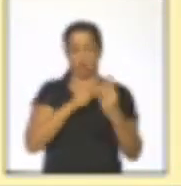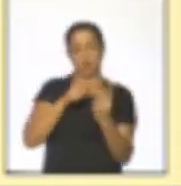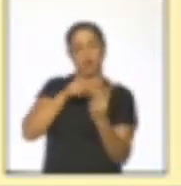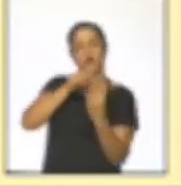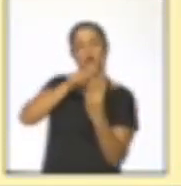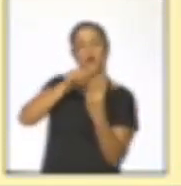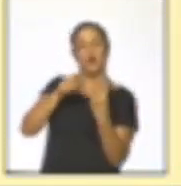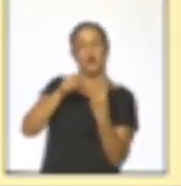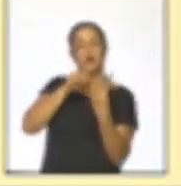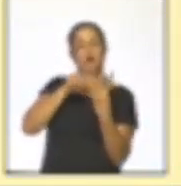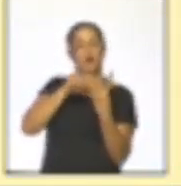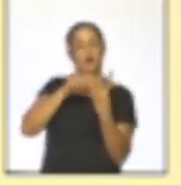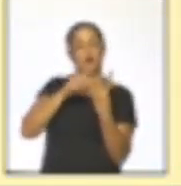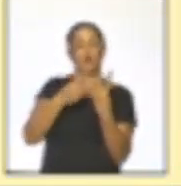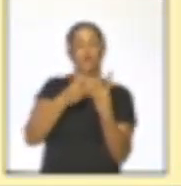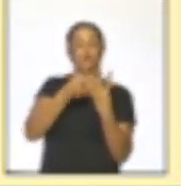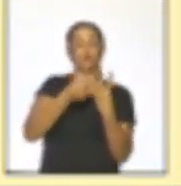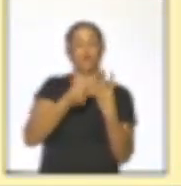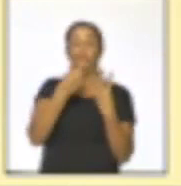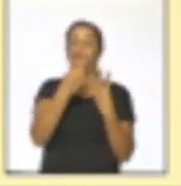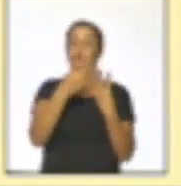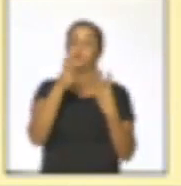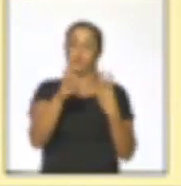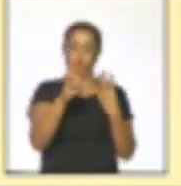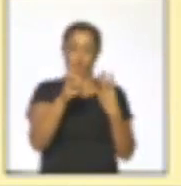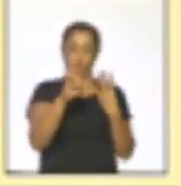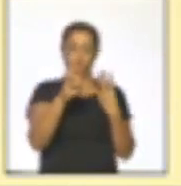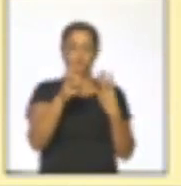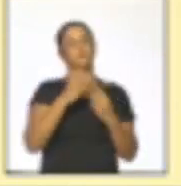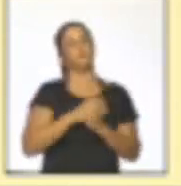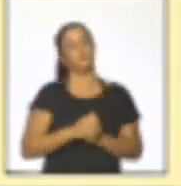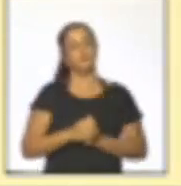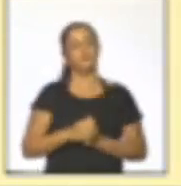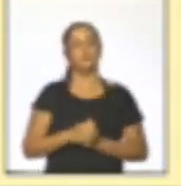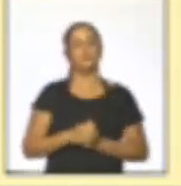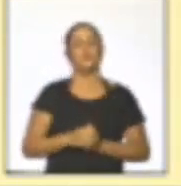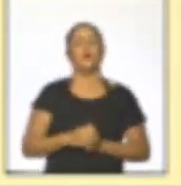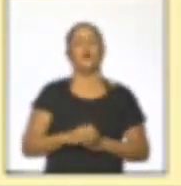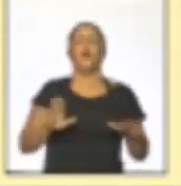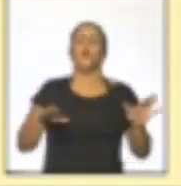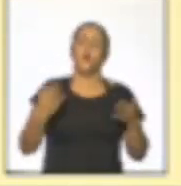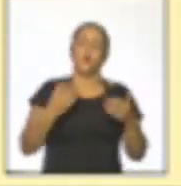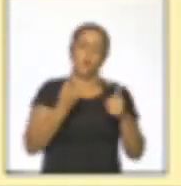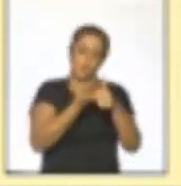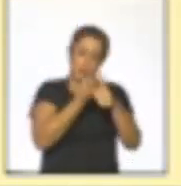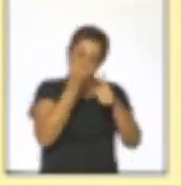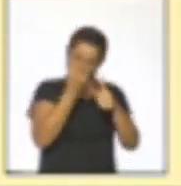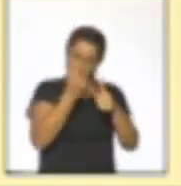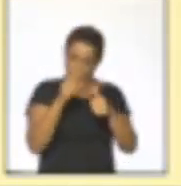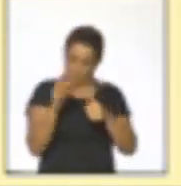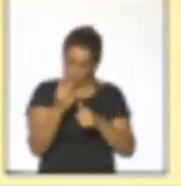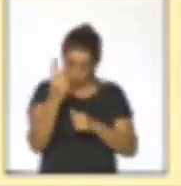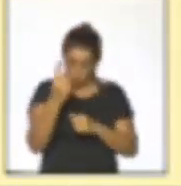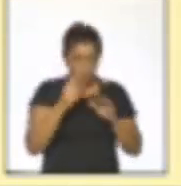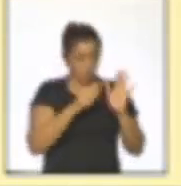25. Oh, minha letra aqui tá ficando boa, hein? Tá caprichado. Então, o primeiro valor da raiz quadrada vai ser esse 1 aqui,